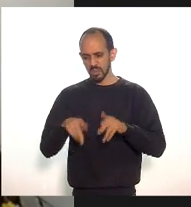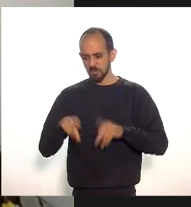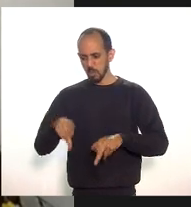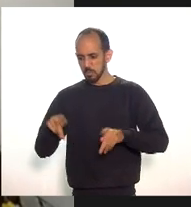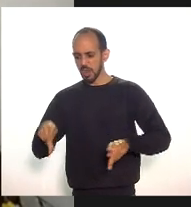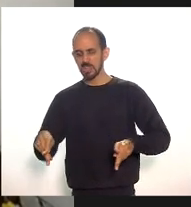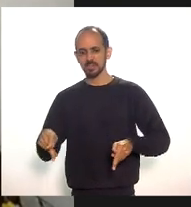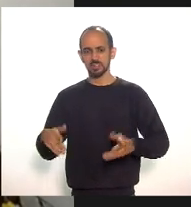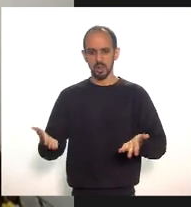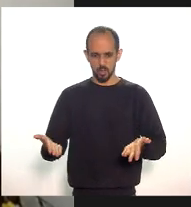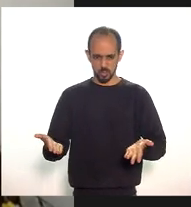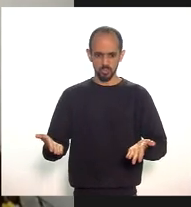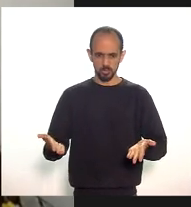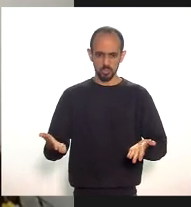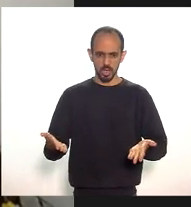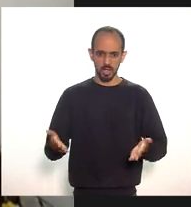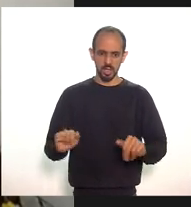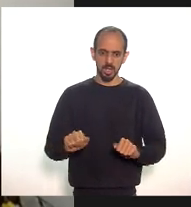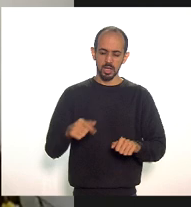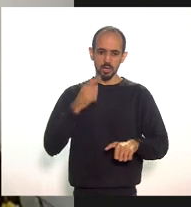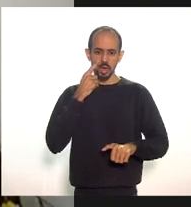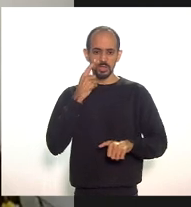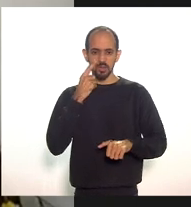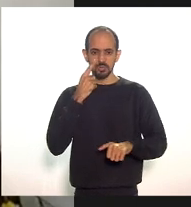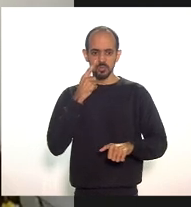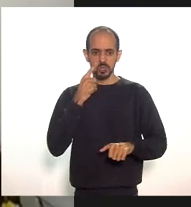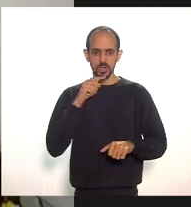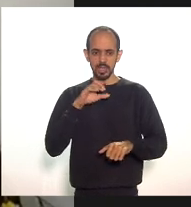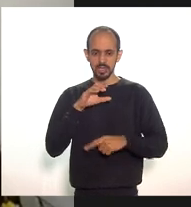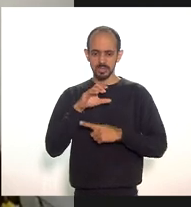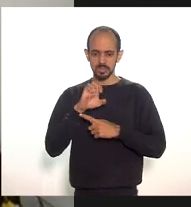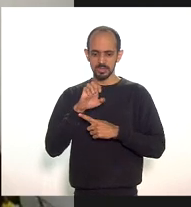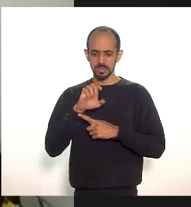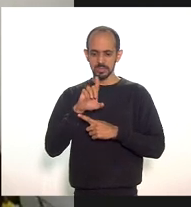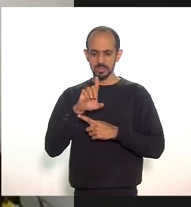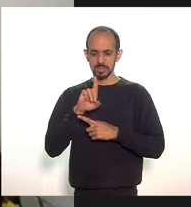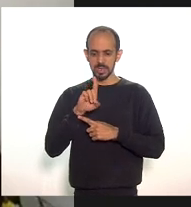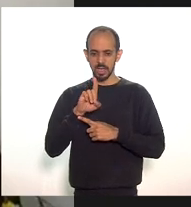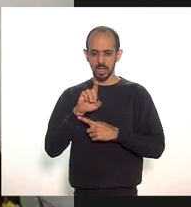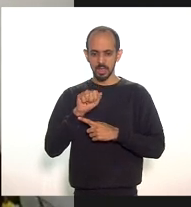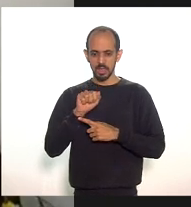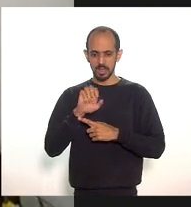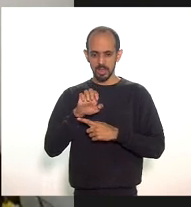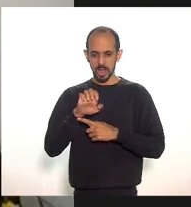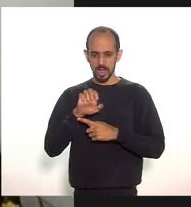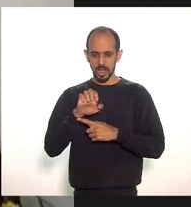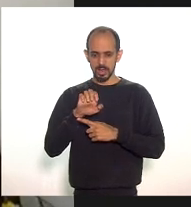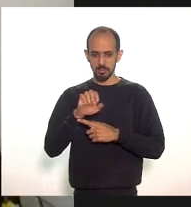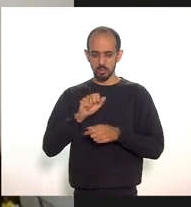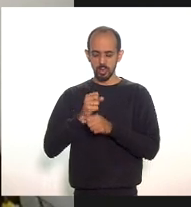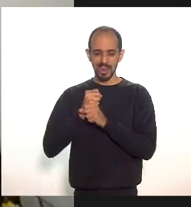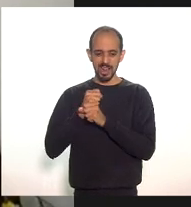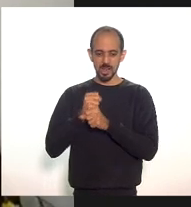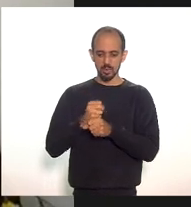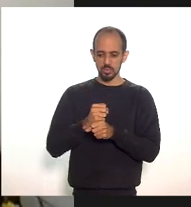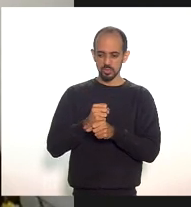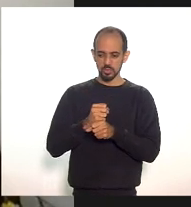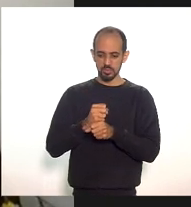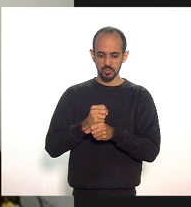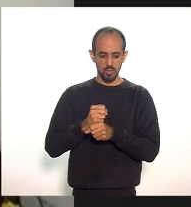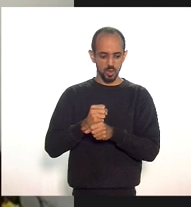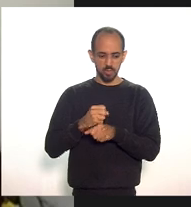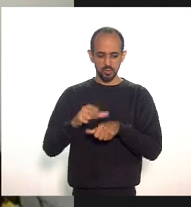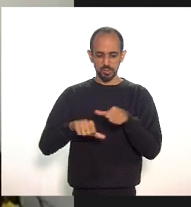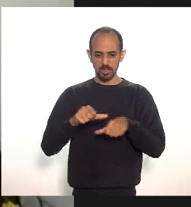população a gente tá vendo que a sociedade tem por anos foi sucateada com gestões que